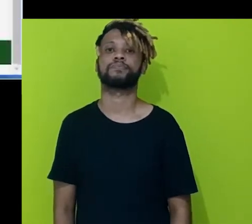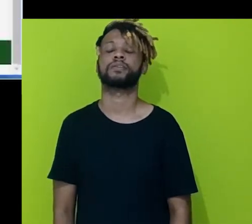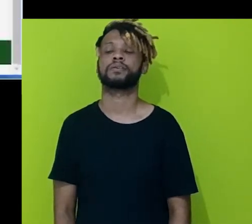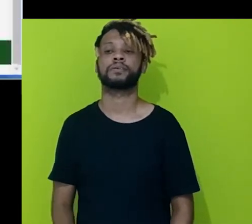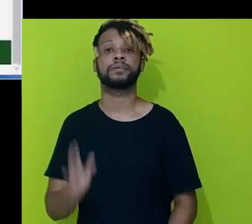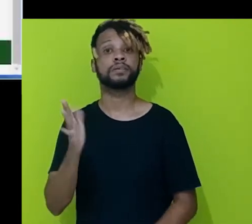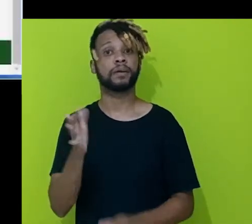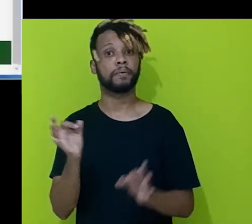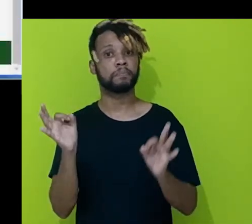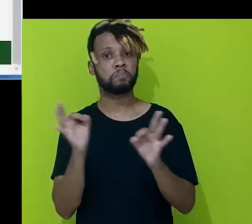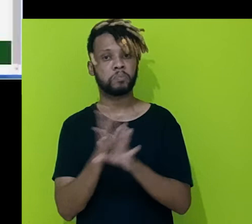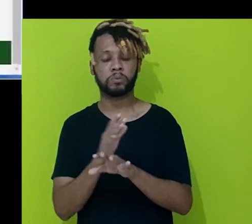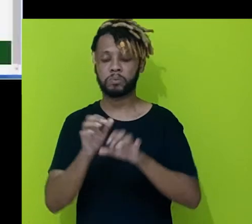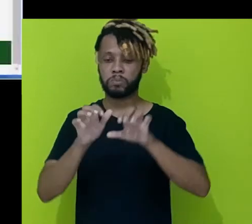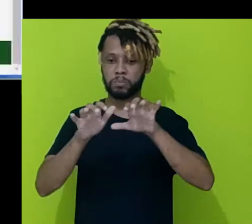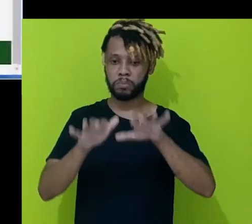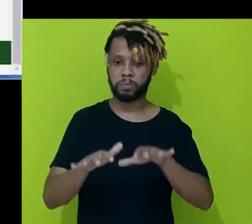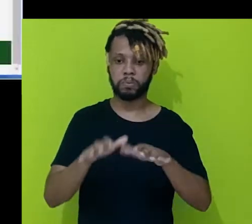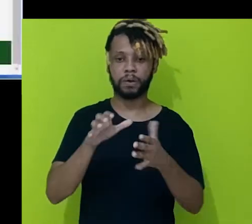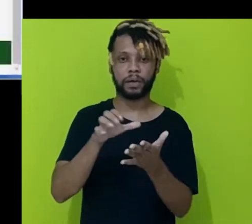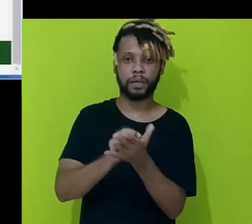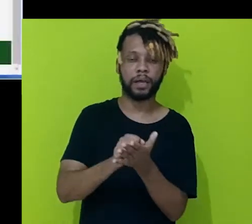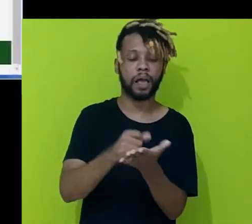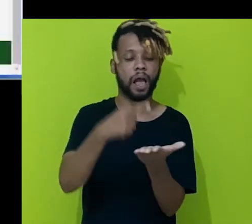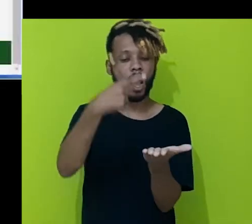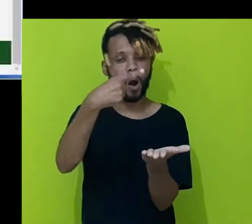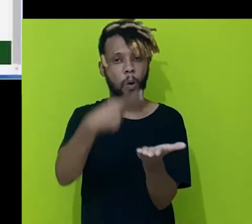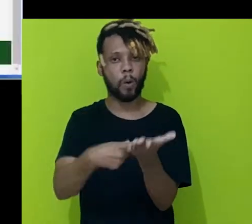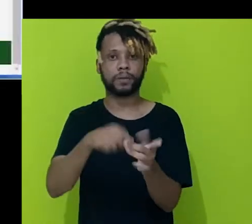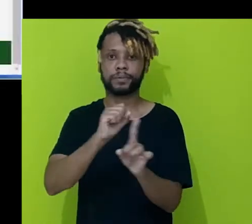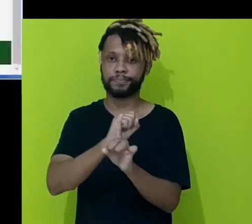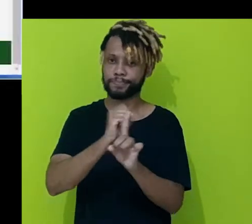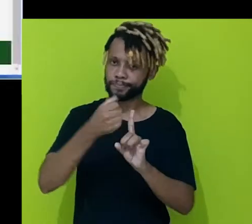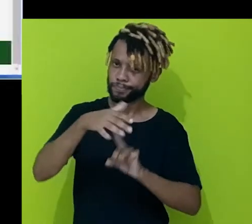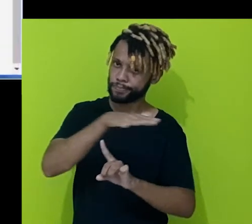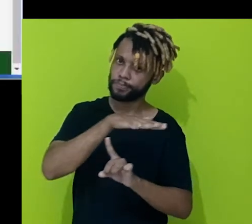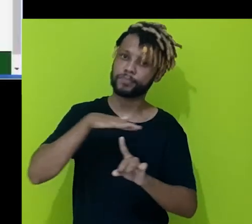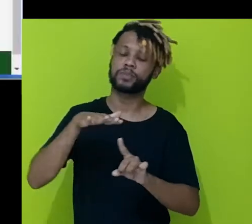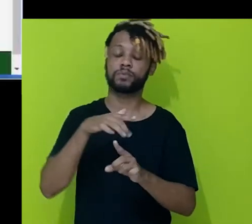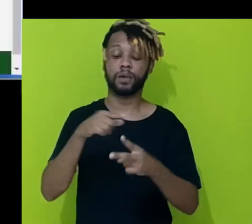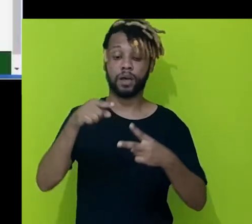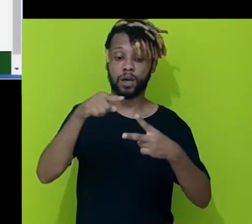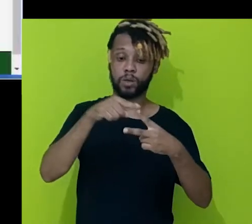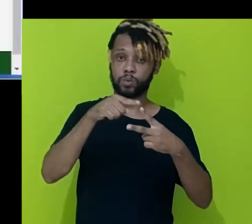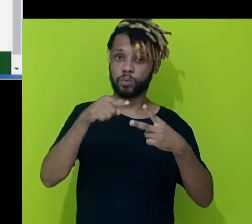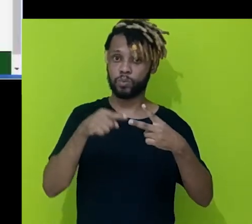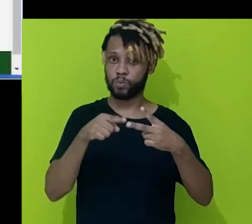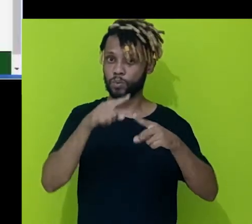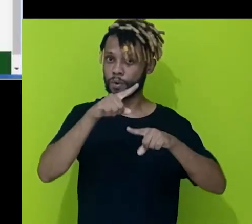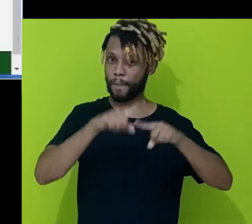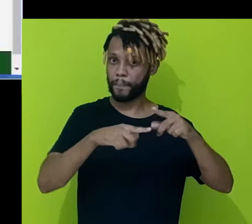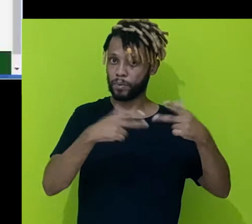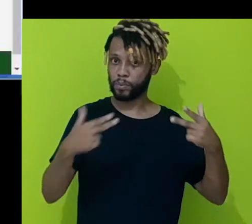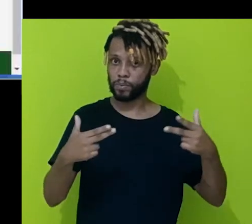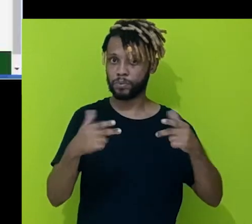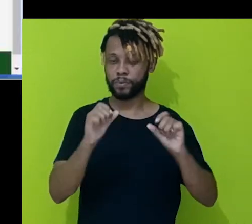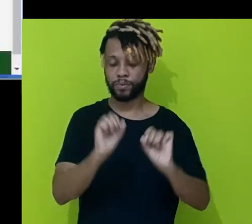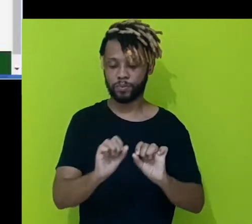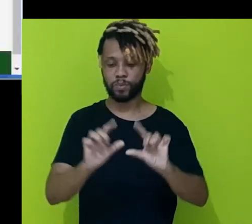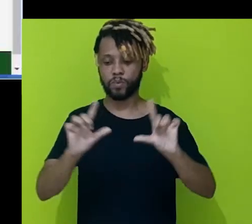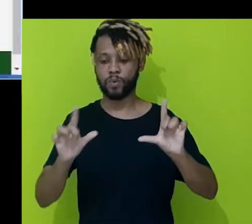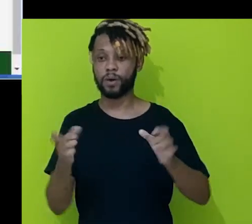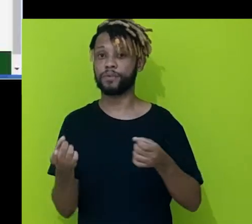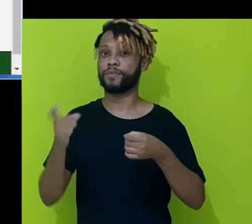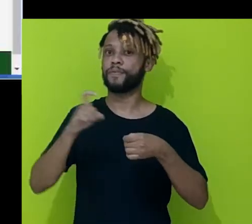Cadastrados aqui a contrapartida nos 2 produtos. A gente volta, estão aqui os 2